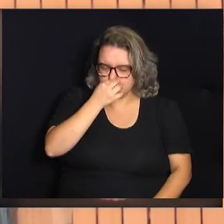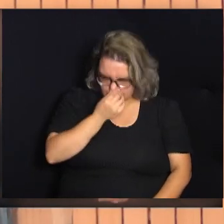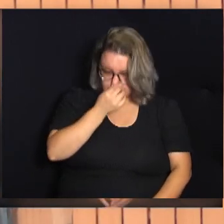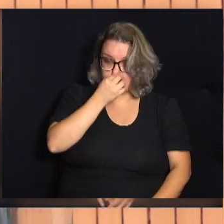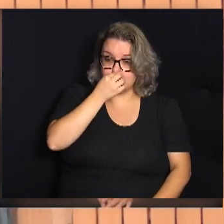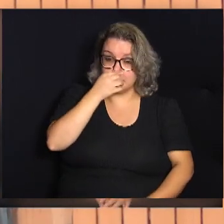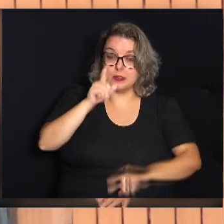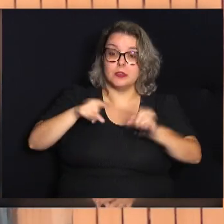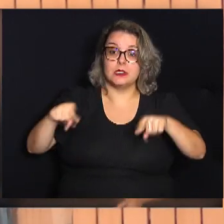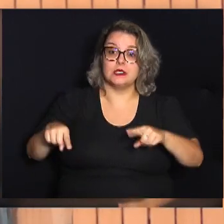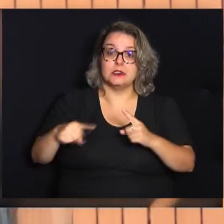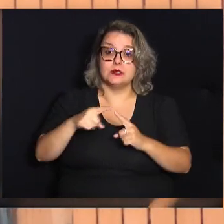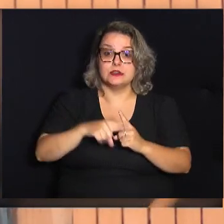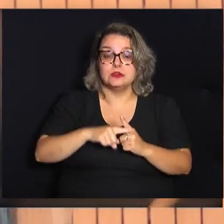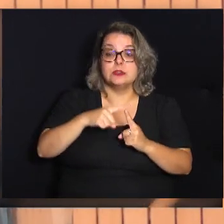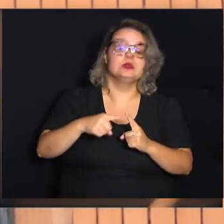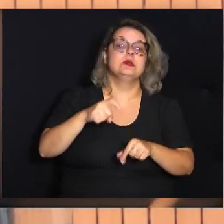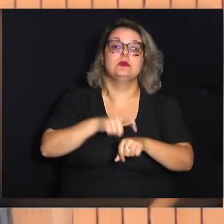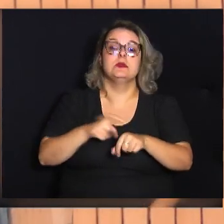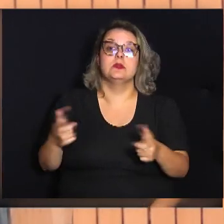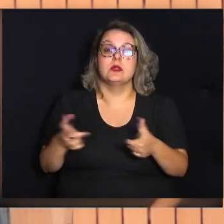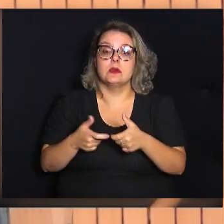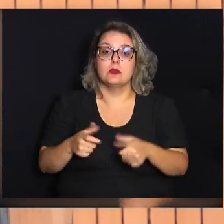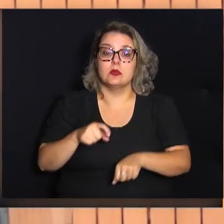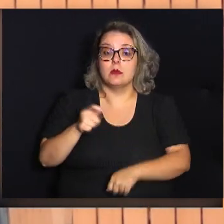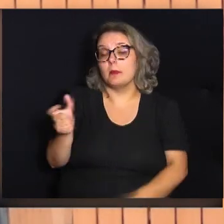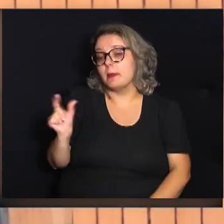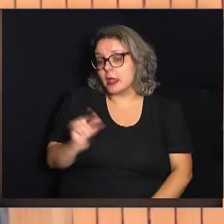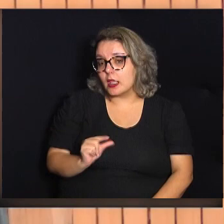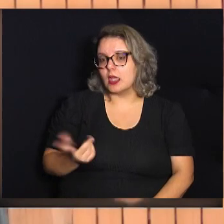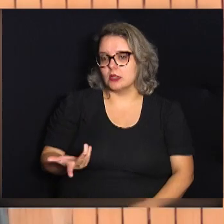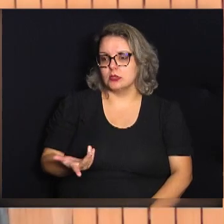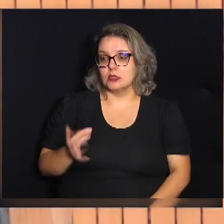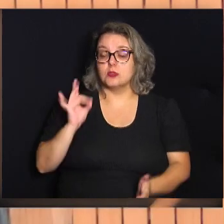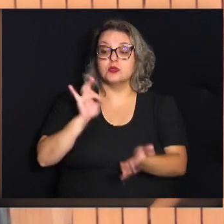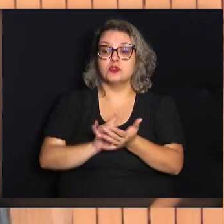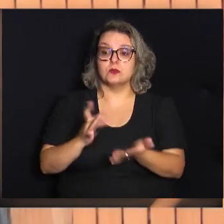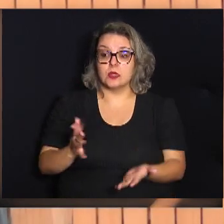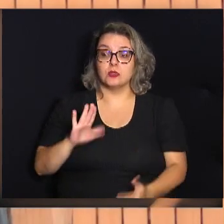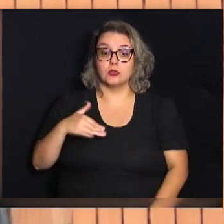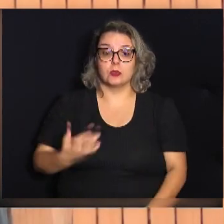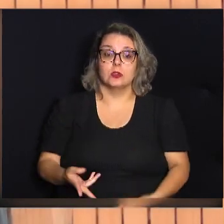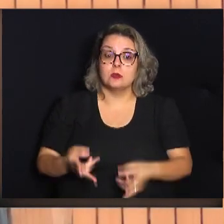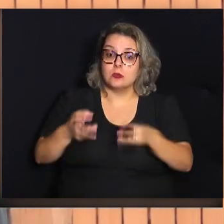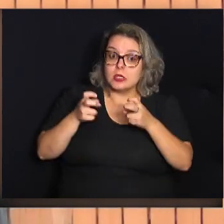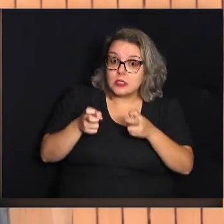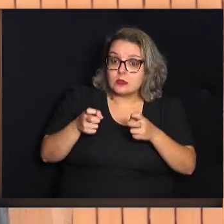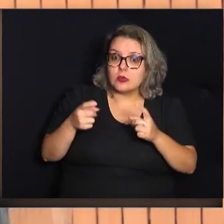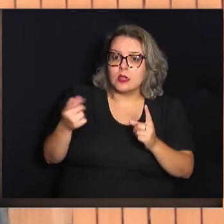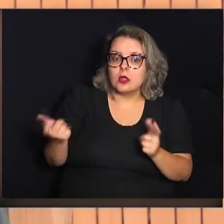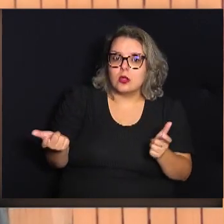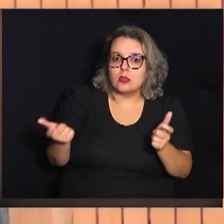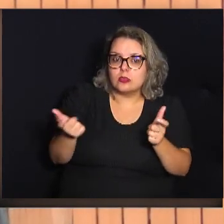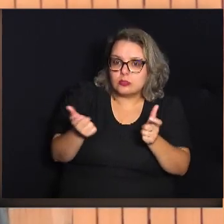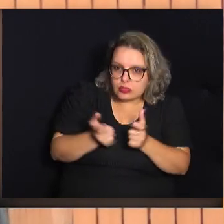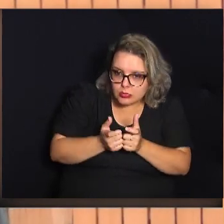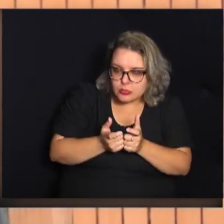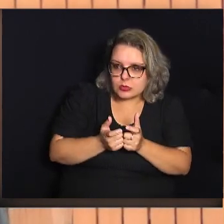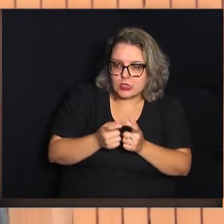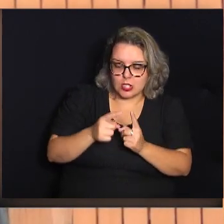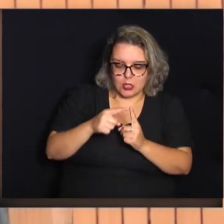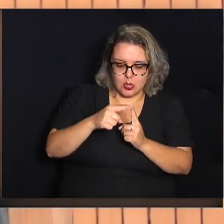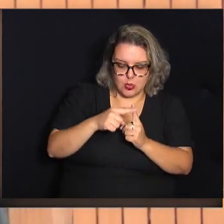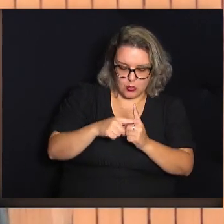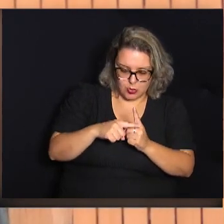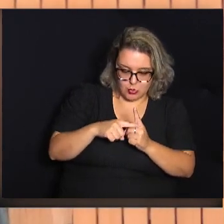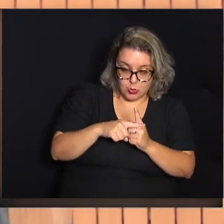que nós, daqui a alguns anos, vamos lembrar de 2023 como o ano em que se tornou incontestável que a mudança